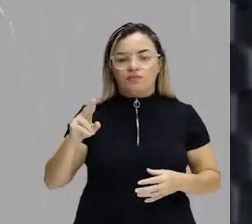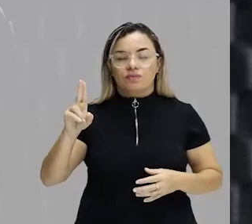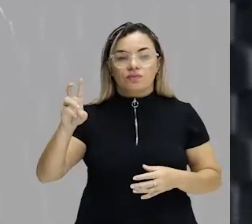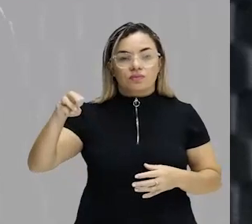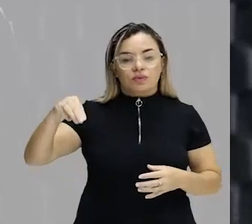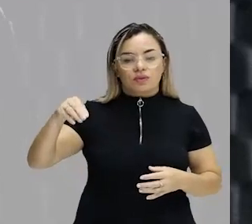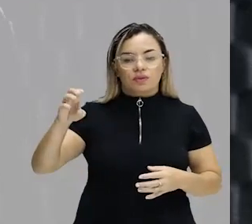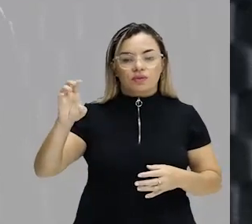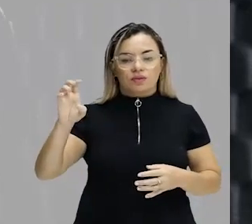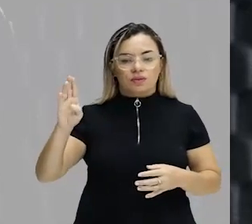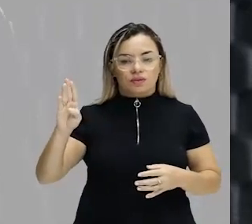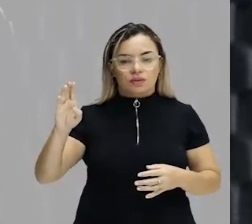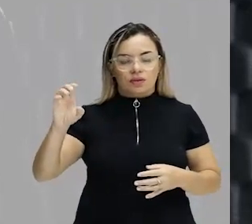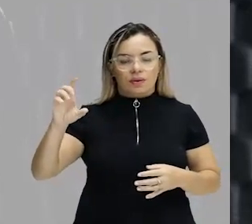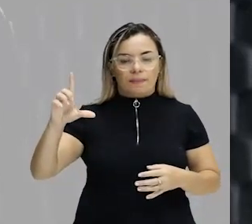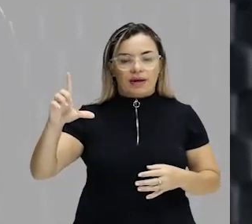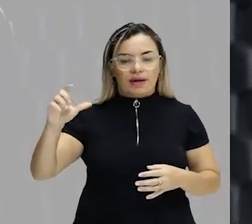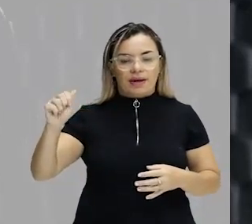seria a sombra.